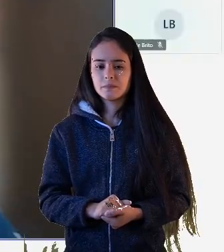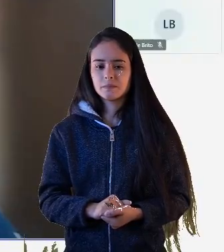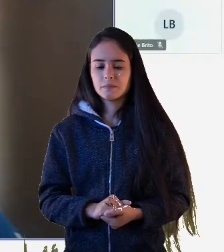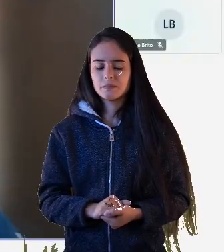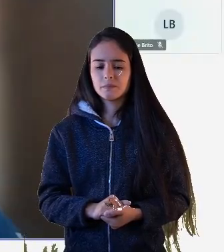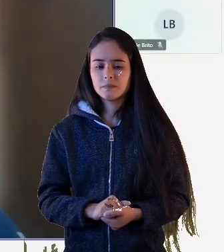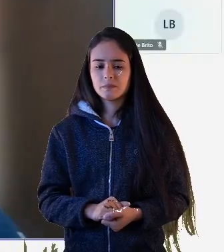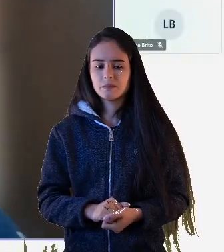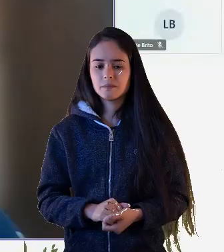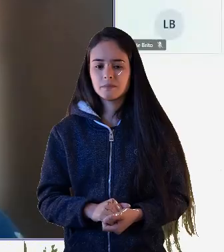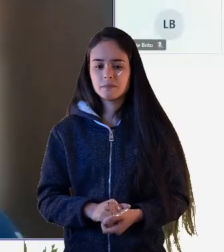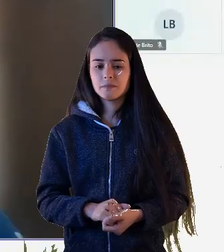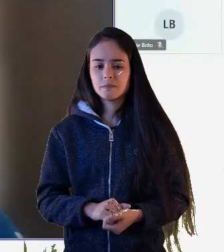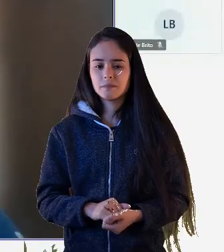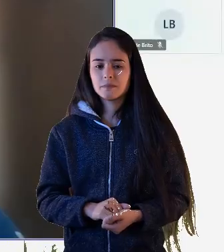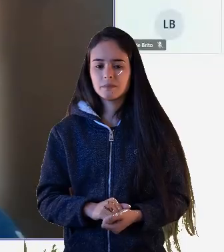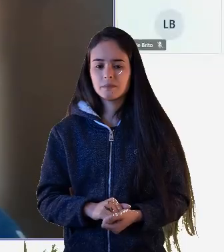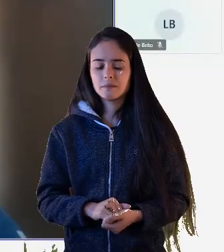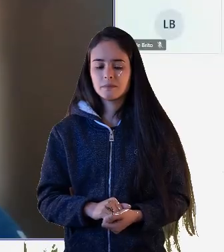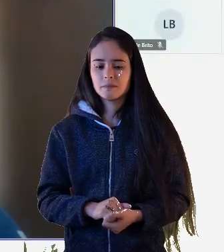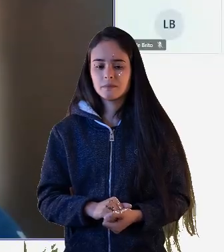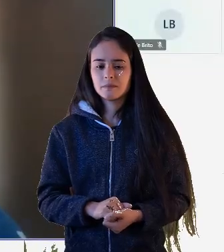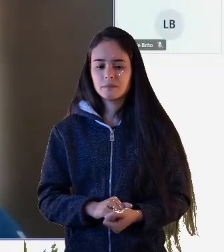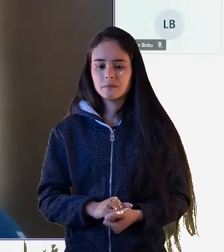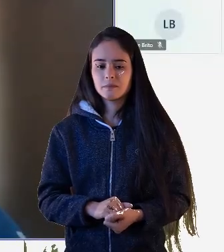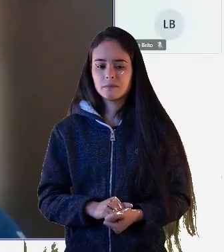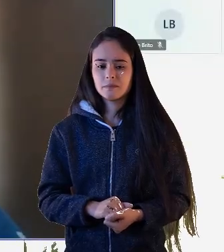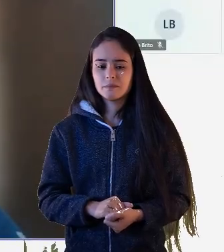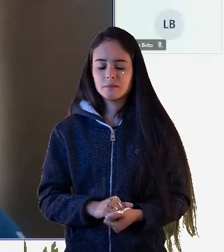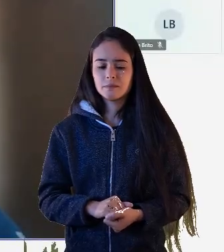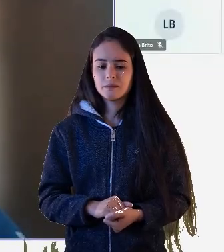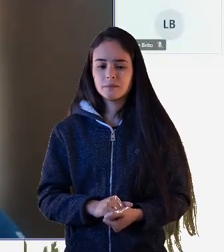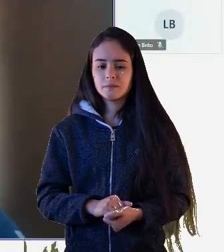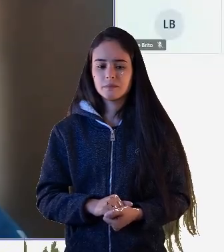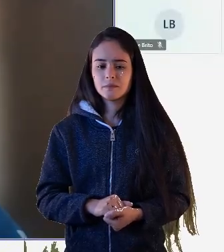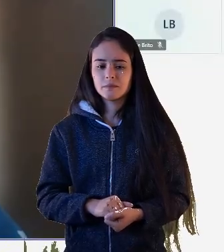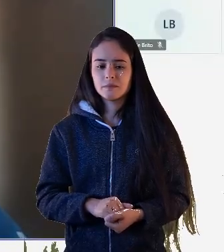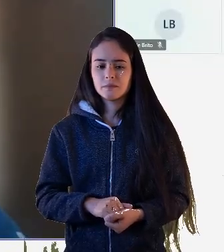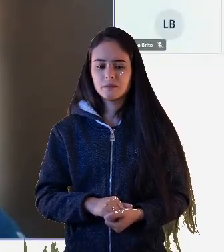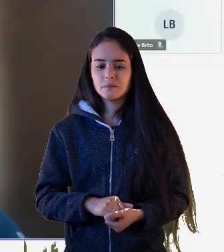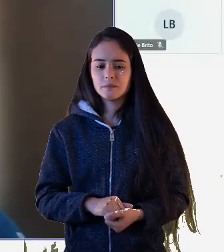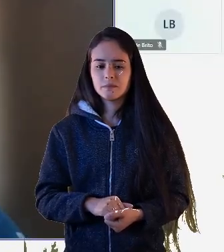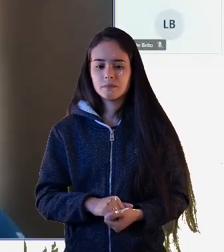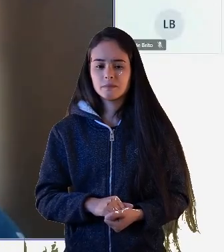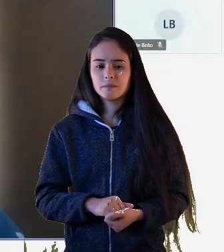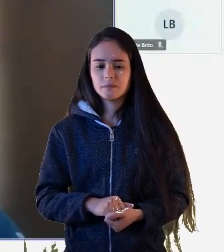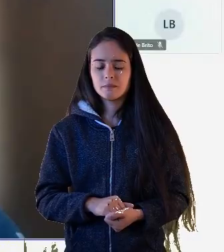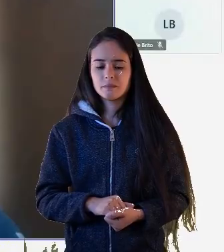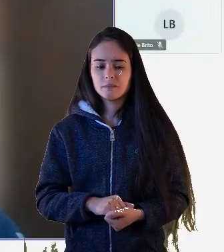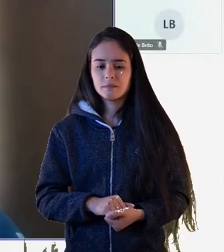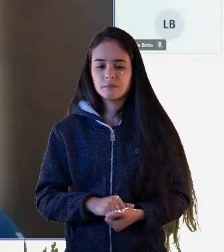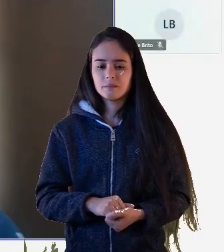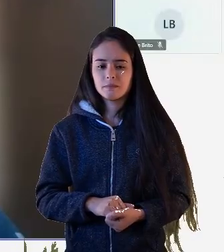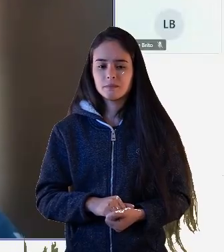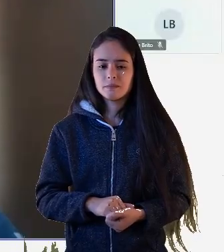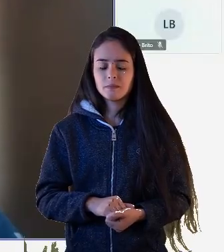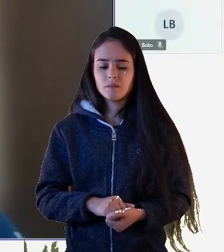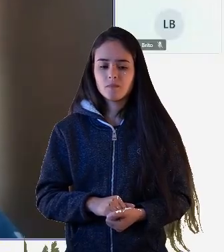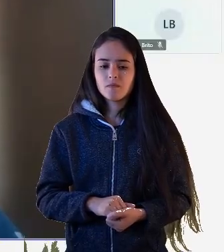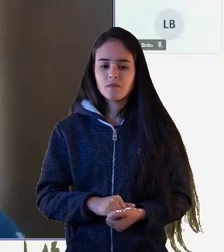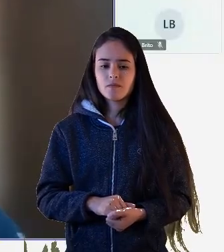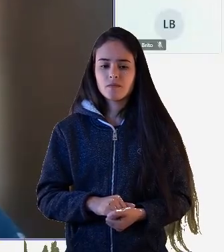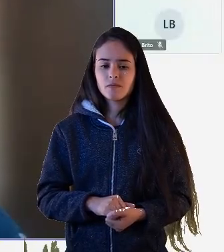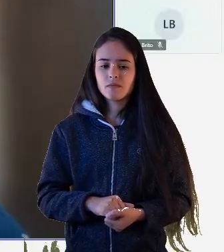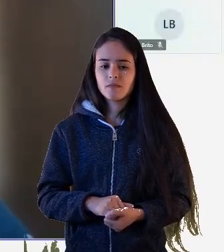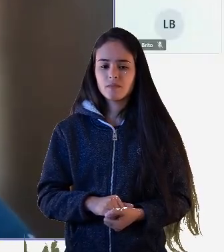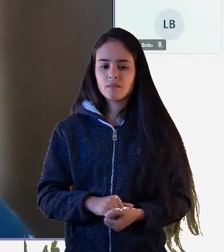alguns brancos vieram dizer que são negros, né? Então, vocês estão aqui por um direito de vocês, né? E que assim seja,